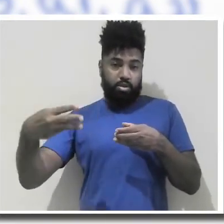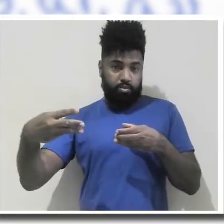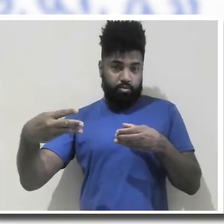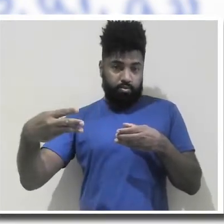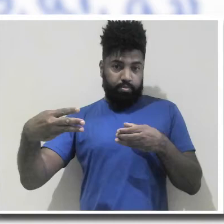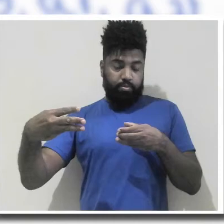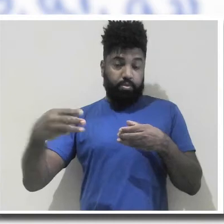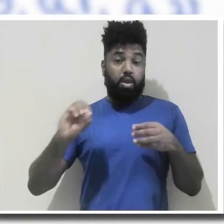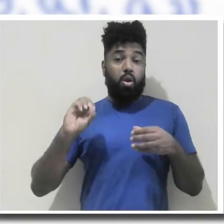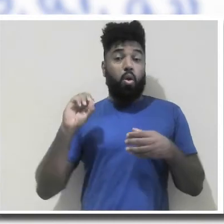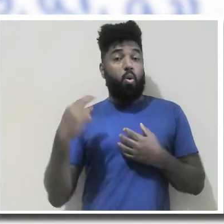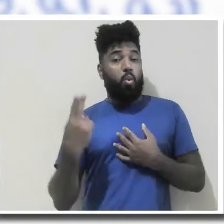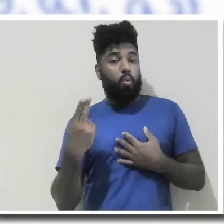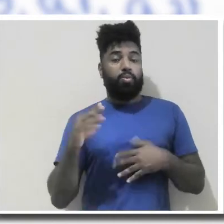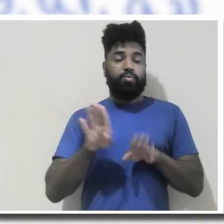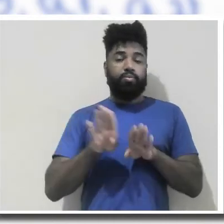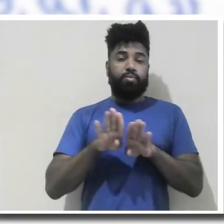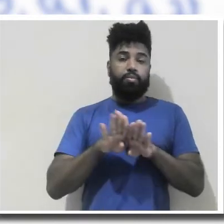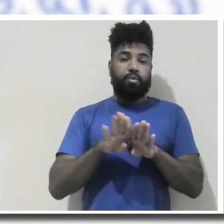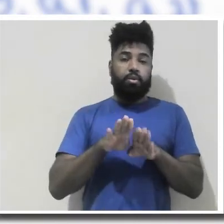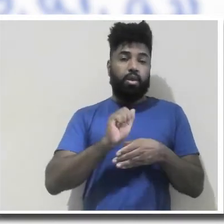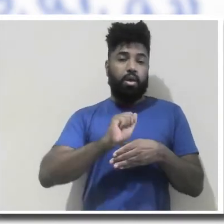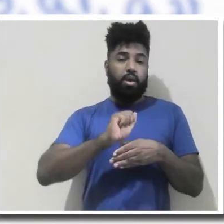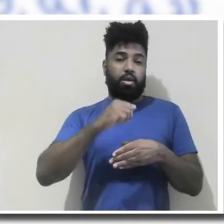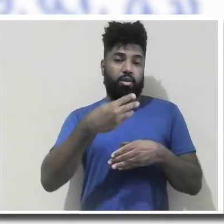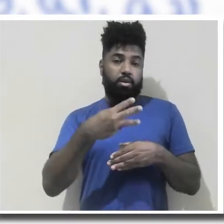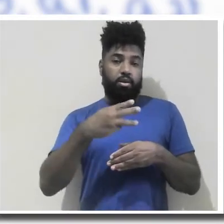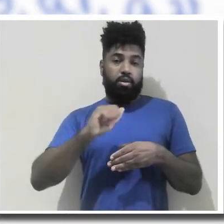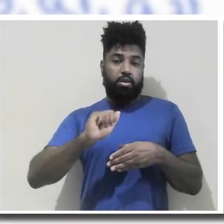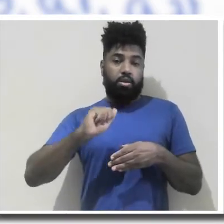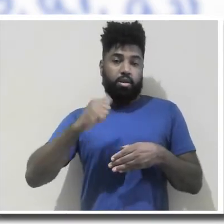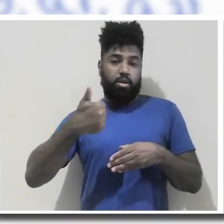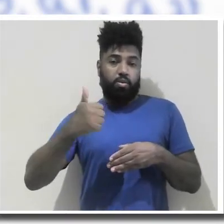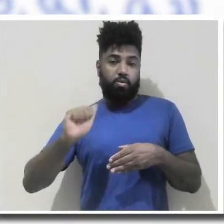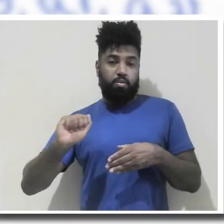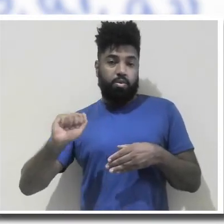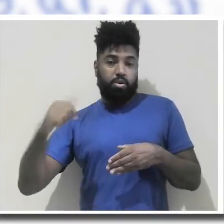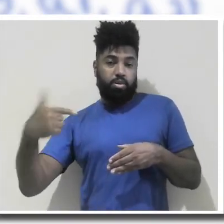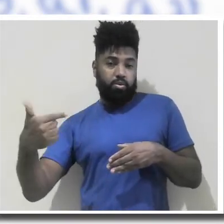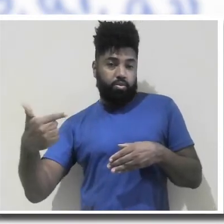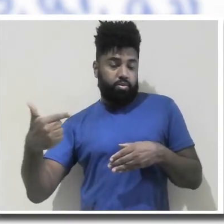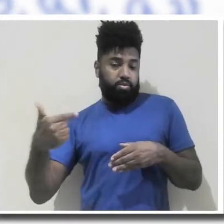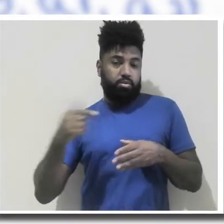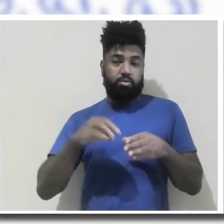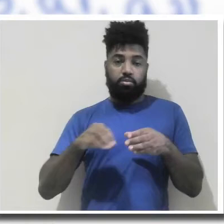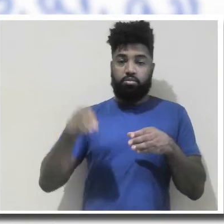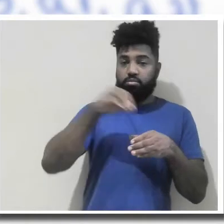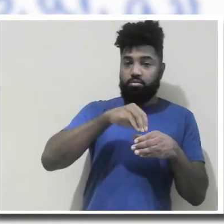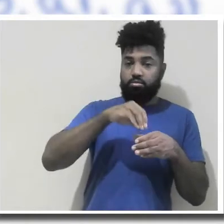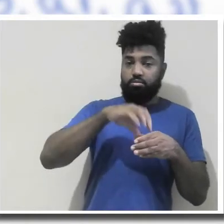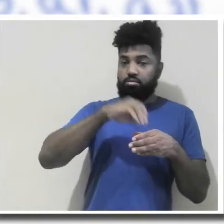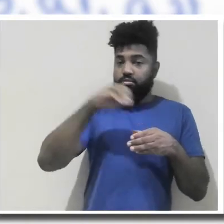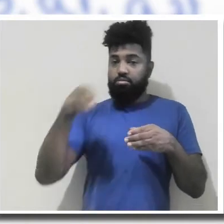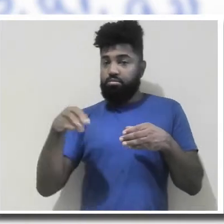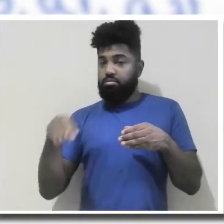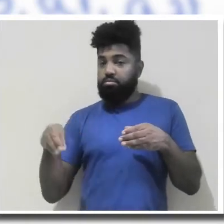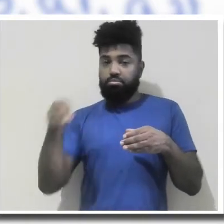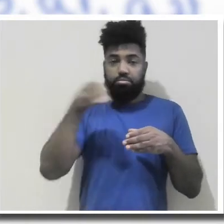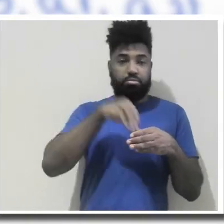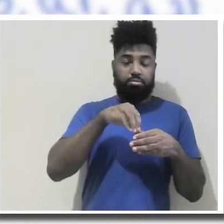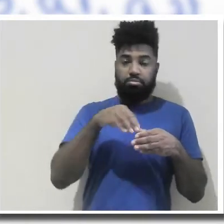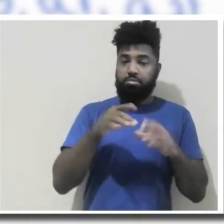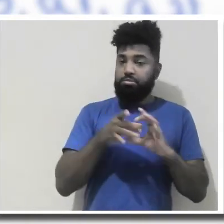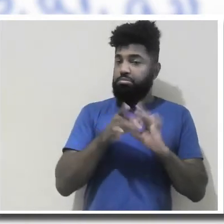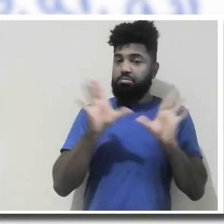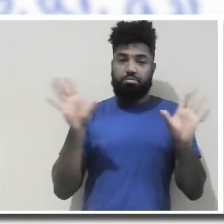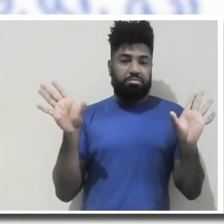e A3, ou também A3, A1 e A2, ou em qualquer outra ordem, que permanece aí